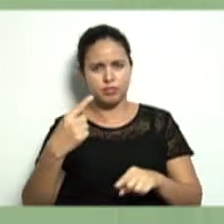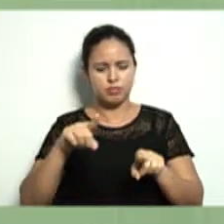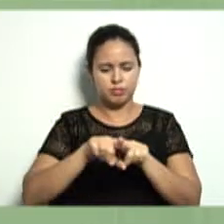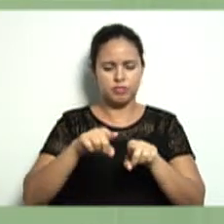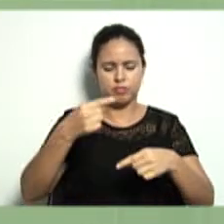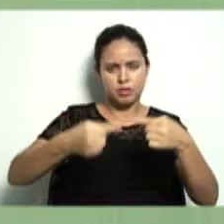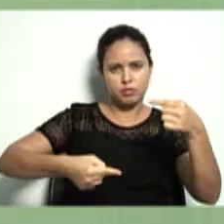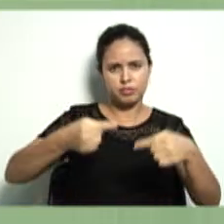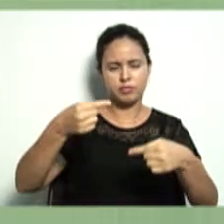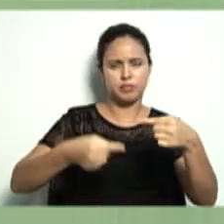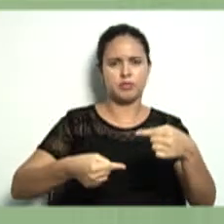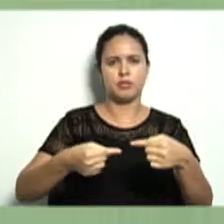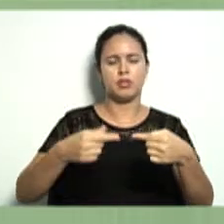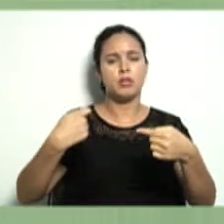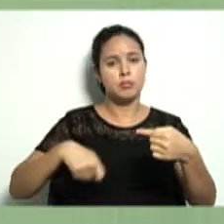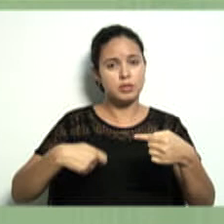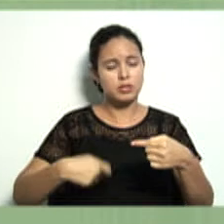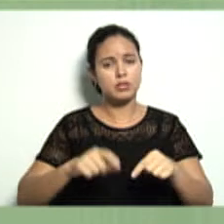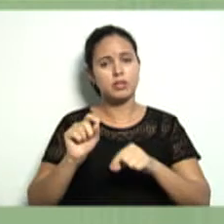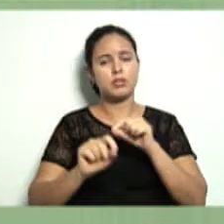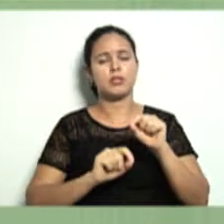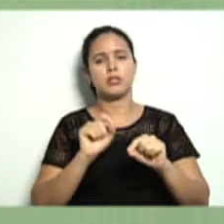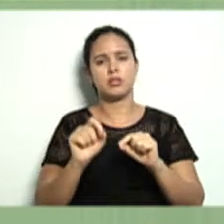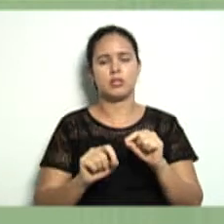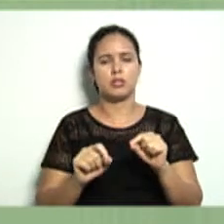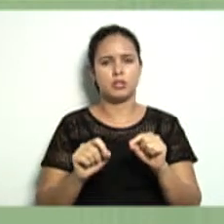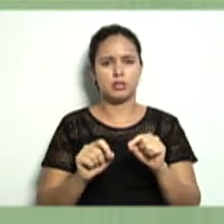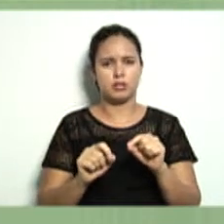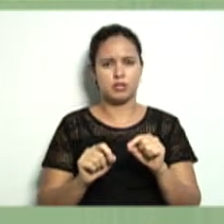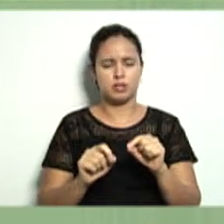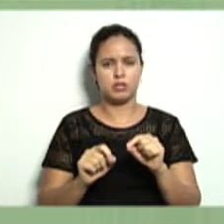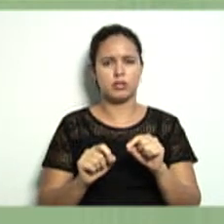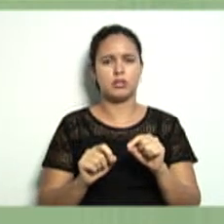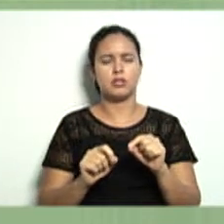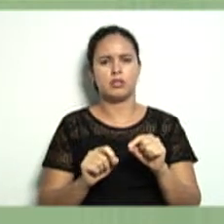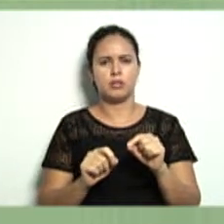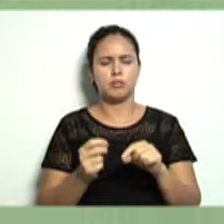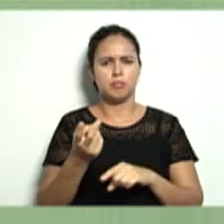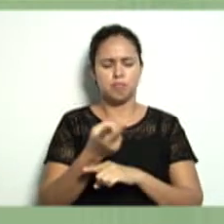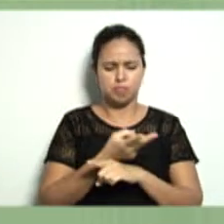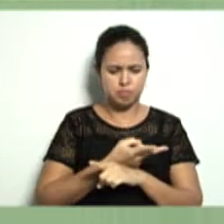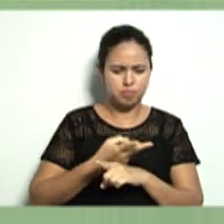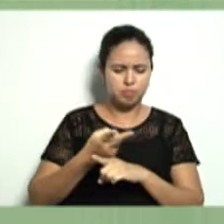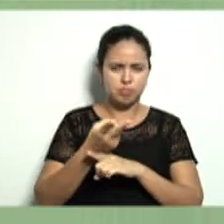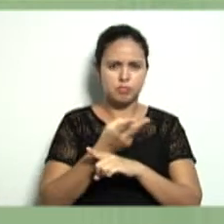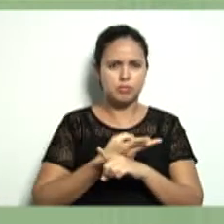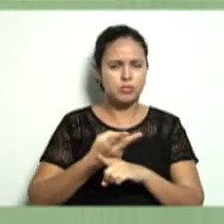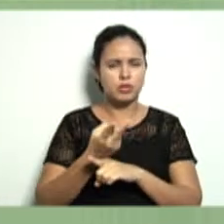deve-se lastrear e cada vez mais